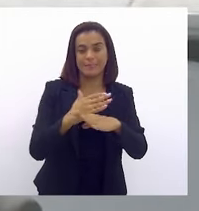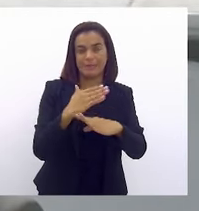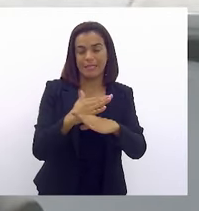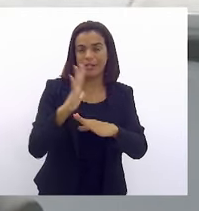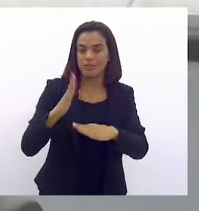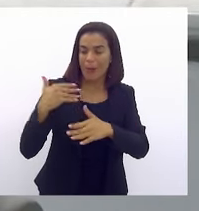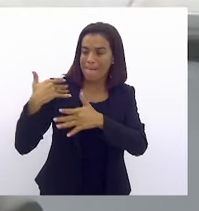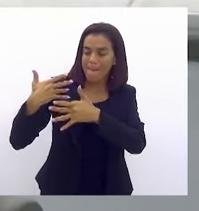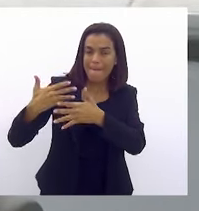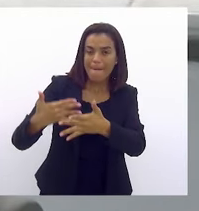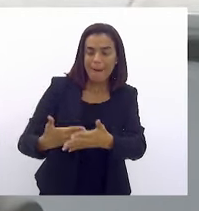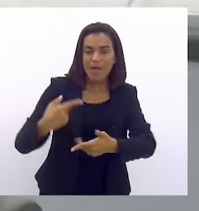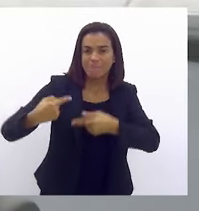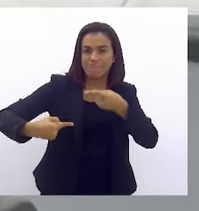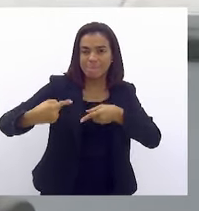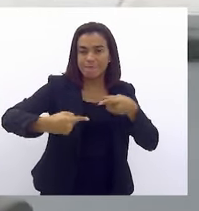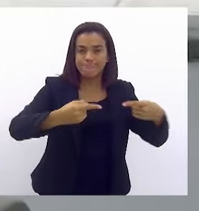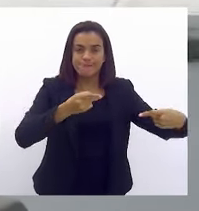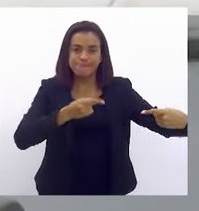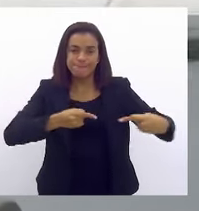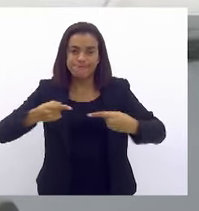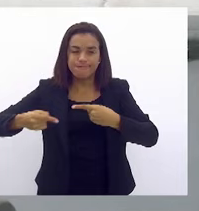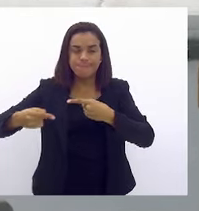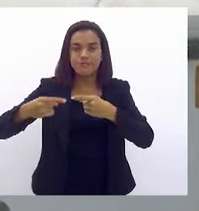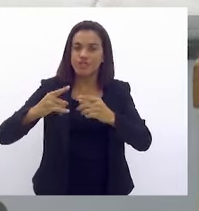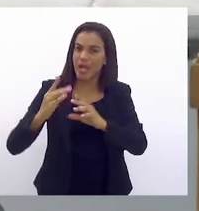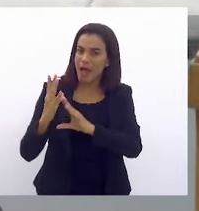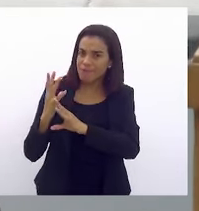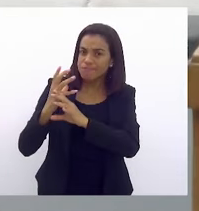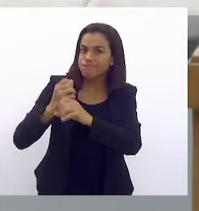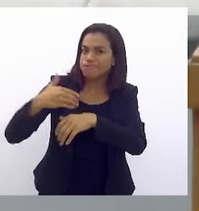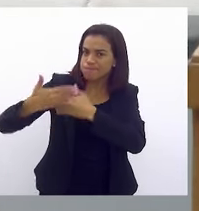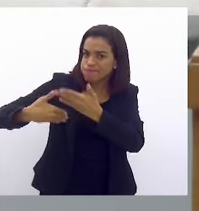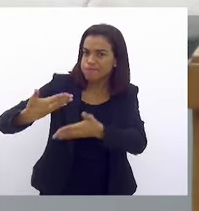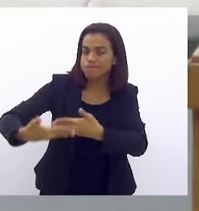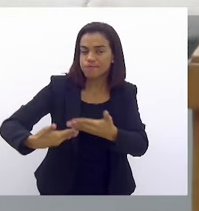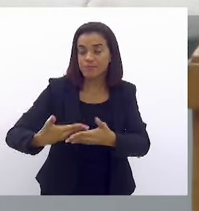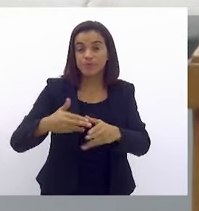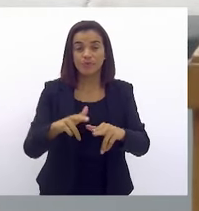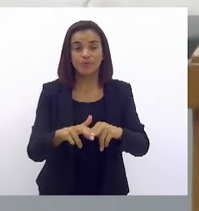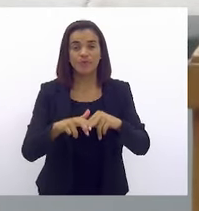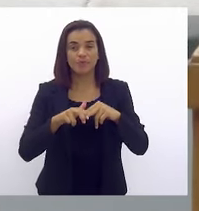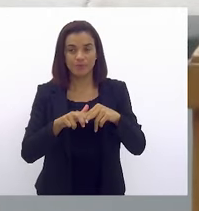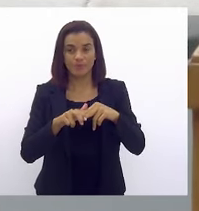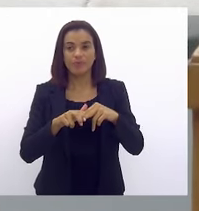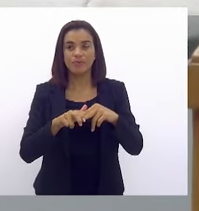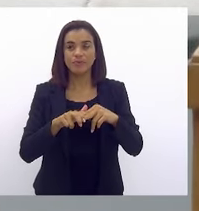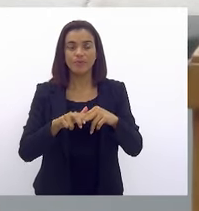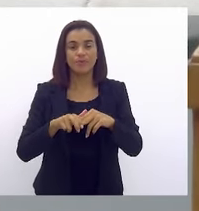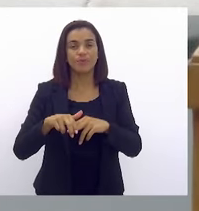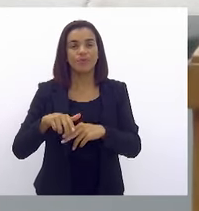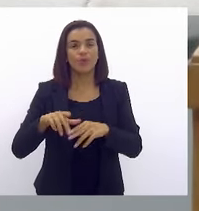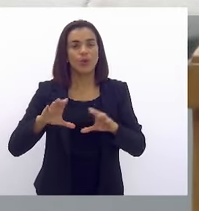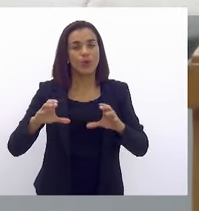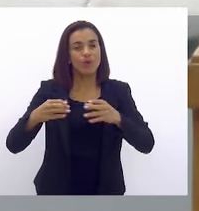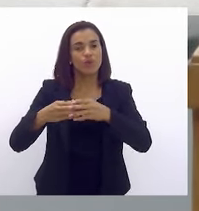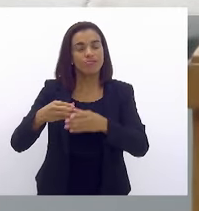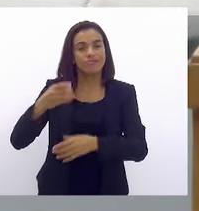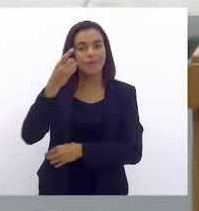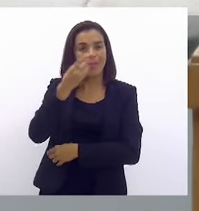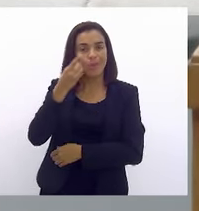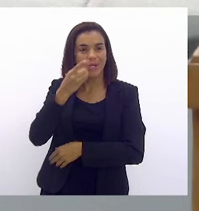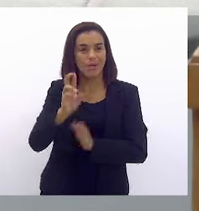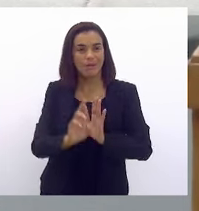debatendo sobre esse tema já há algum tempo, né, por isso que nossos deputados aqui da